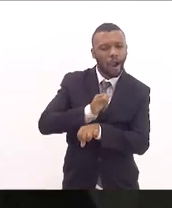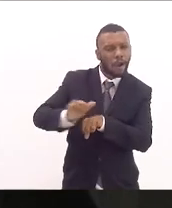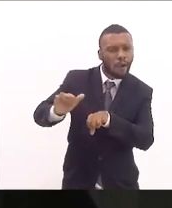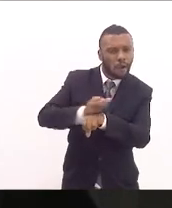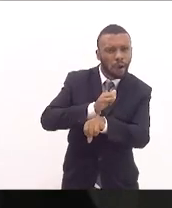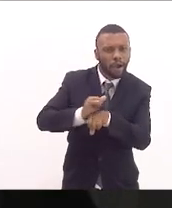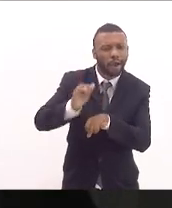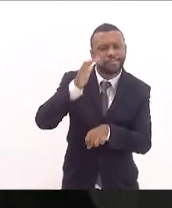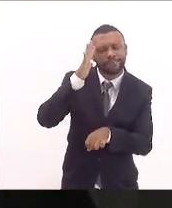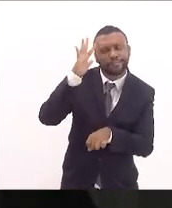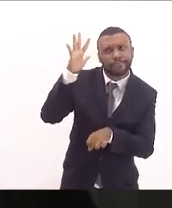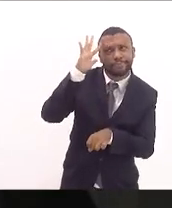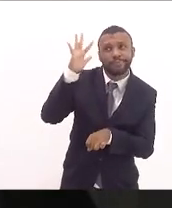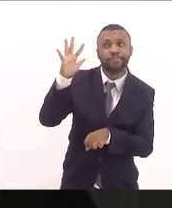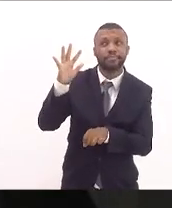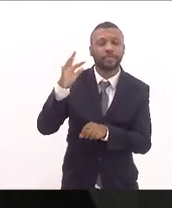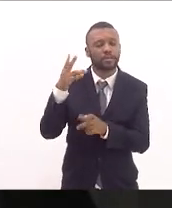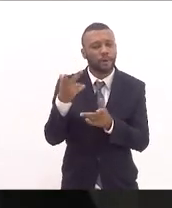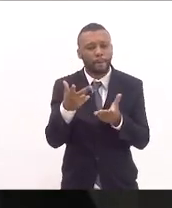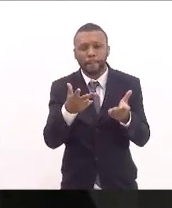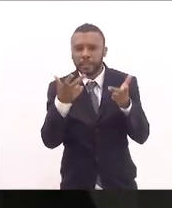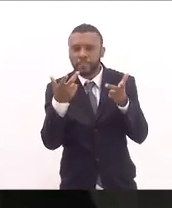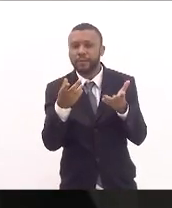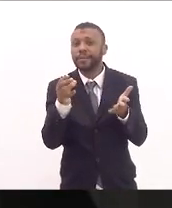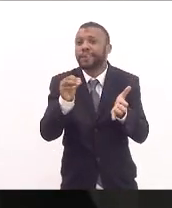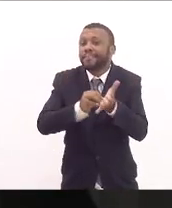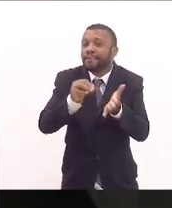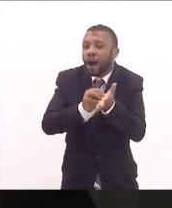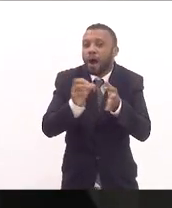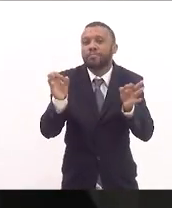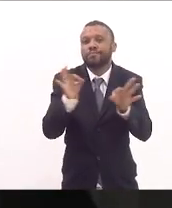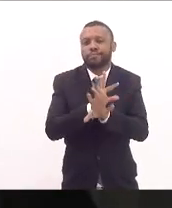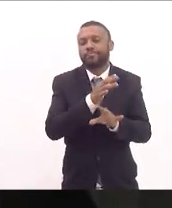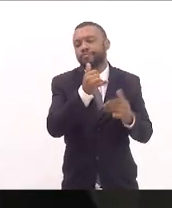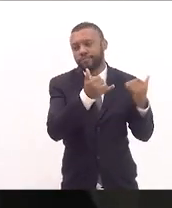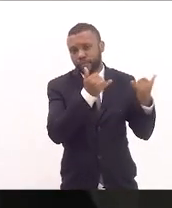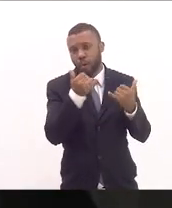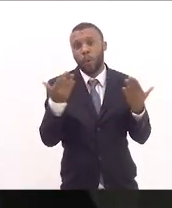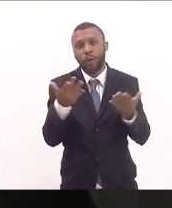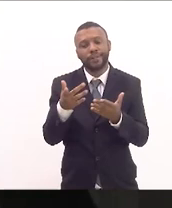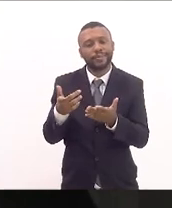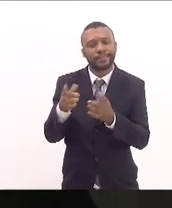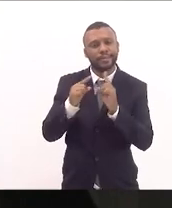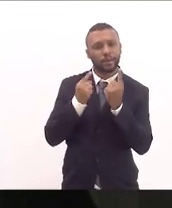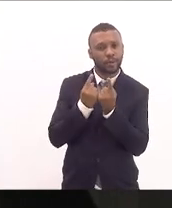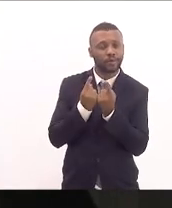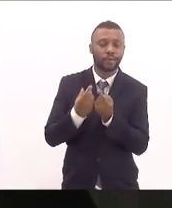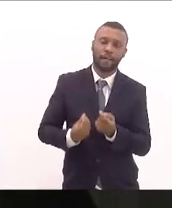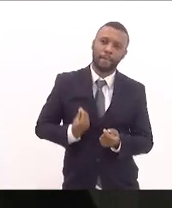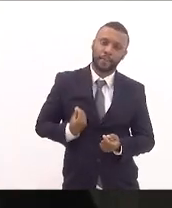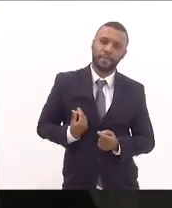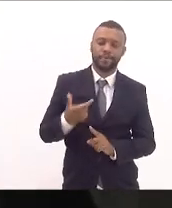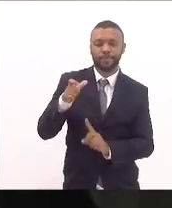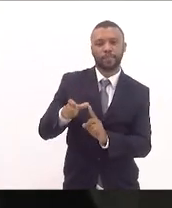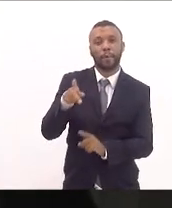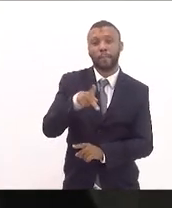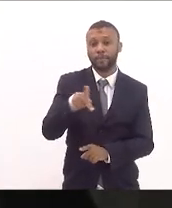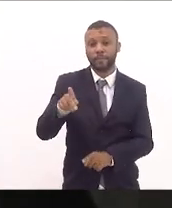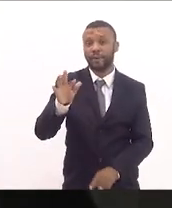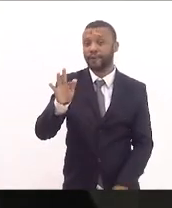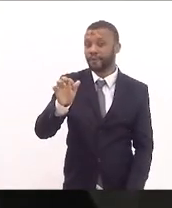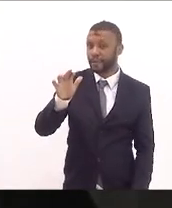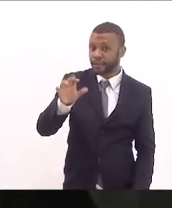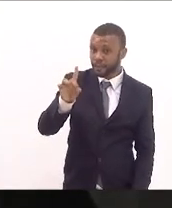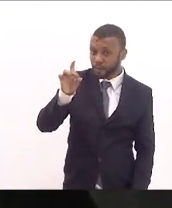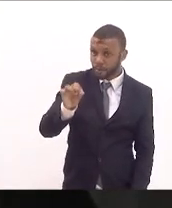reconheço e incompleta até hoje na sessão de instalação estava presente o Professor Fernando Lopes Deputado de